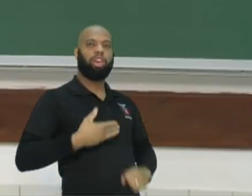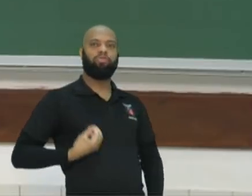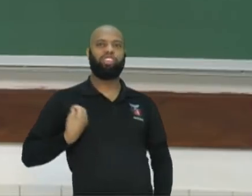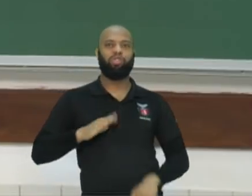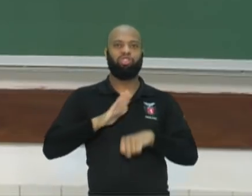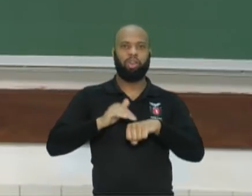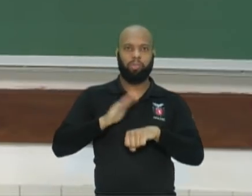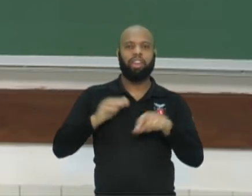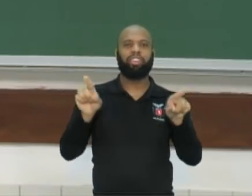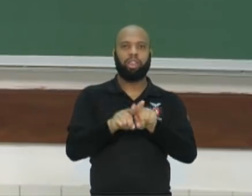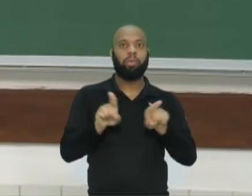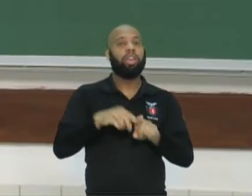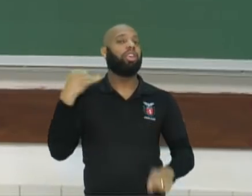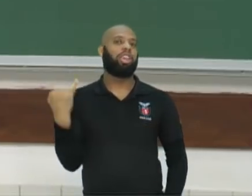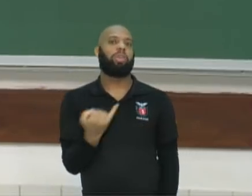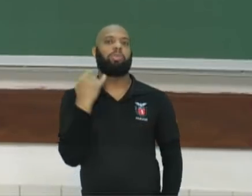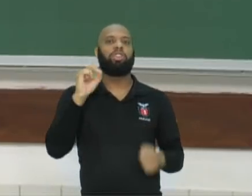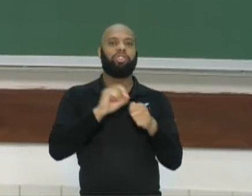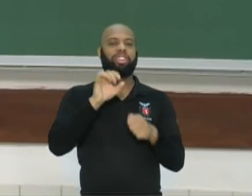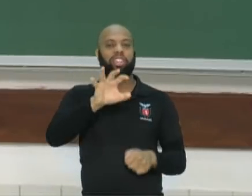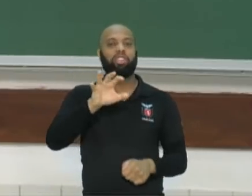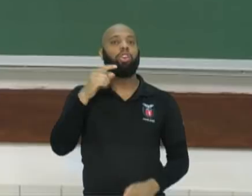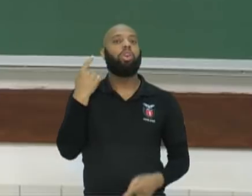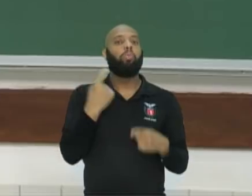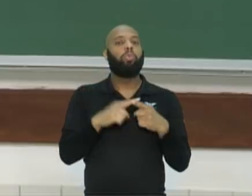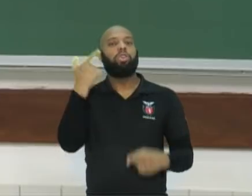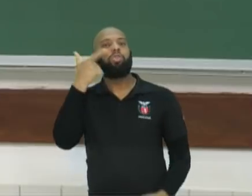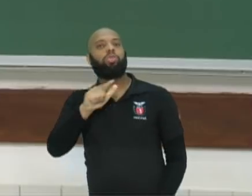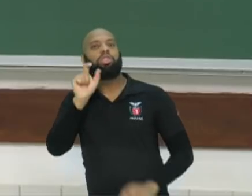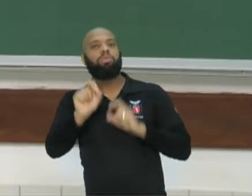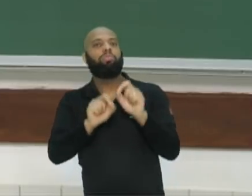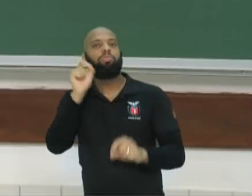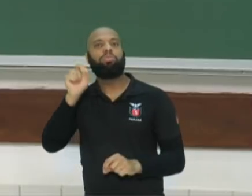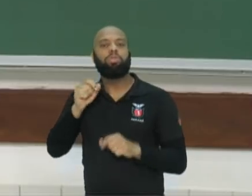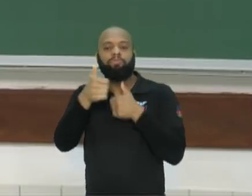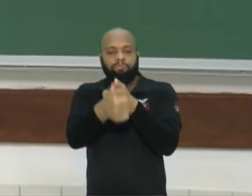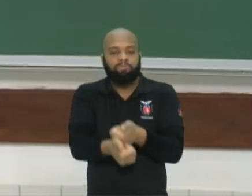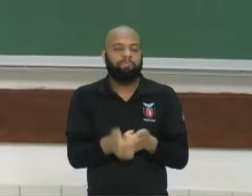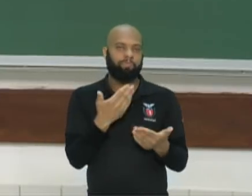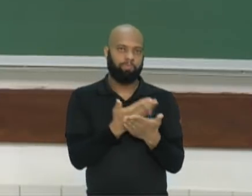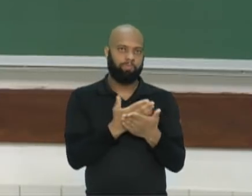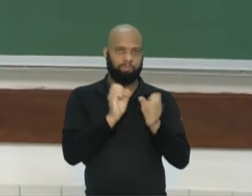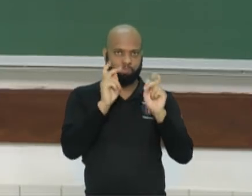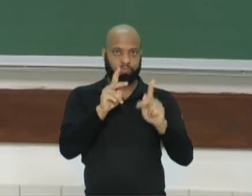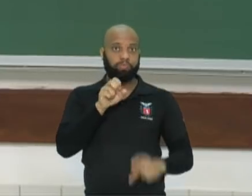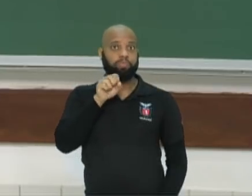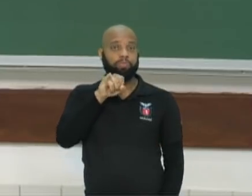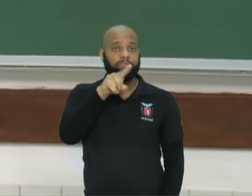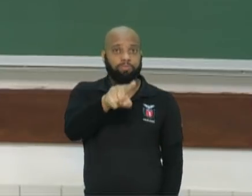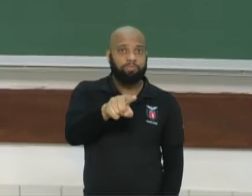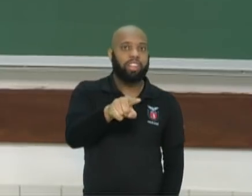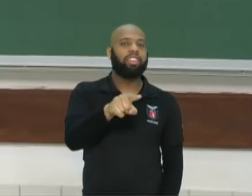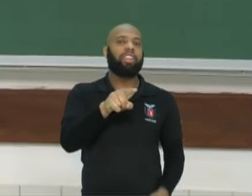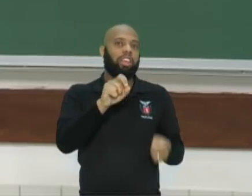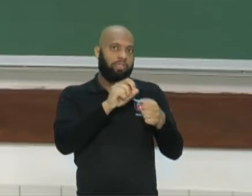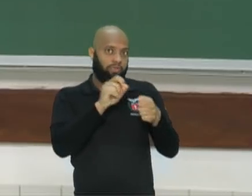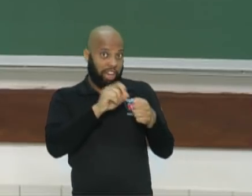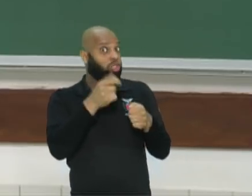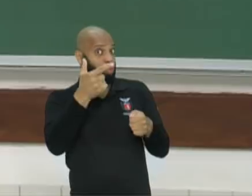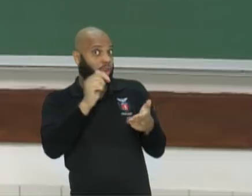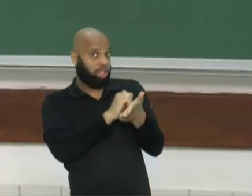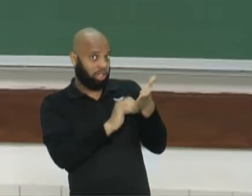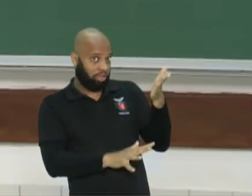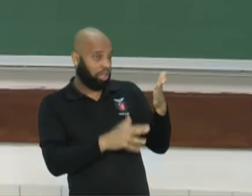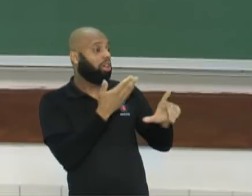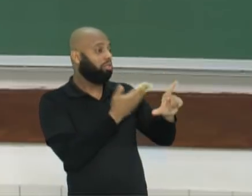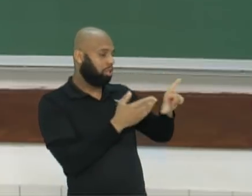ter a presença registrada, para entender que você está acompanhando aí a nossa aula, certo? E também realizar as